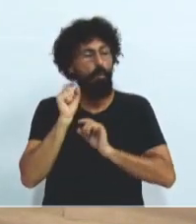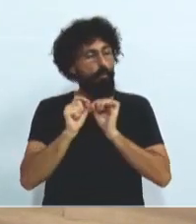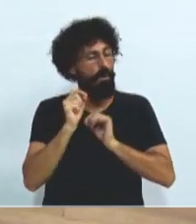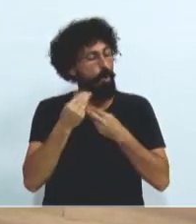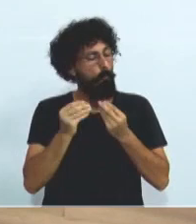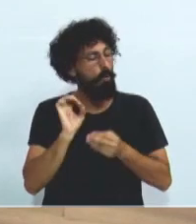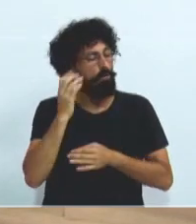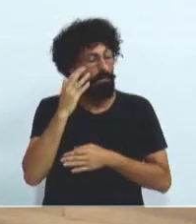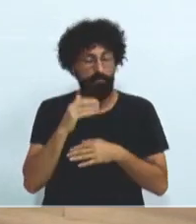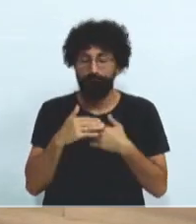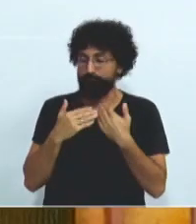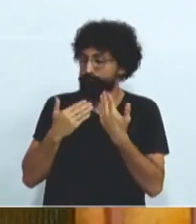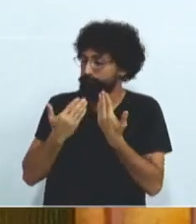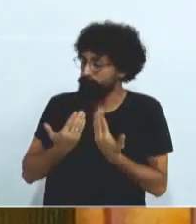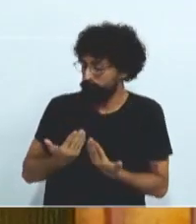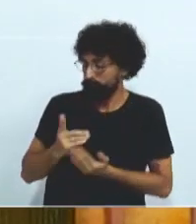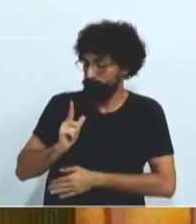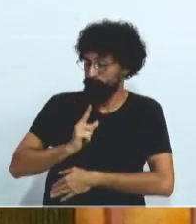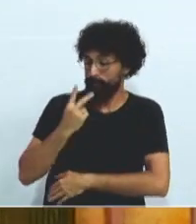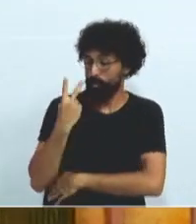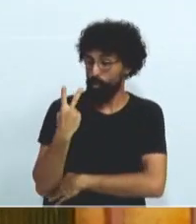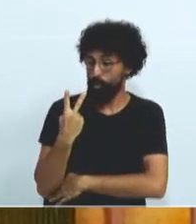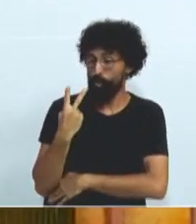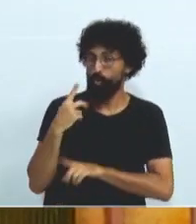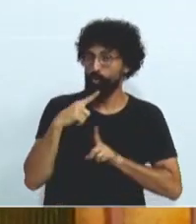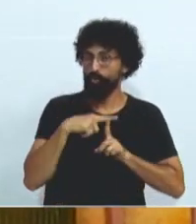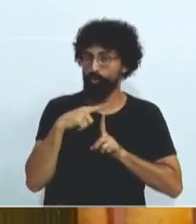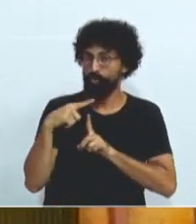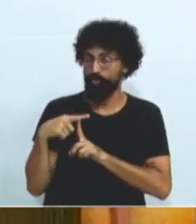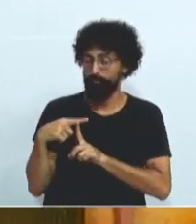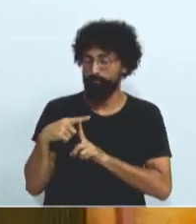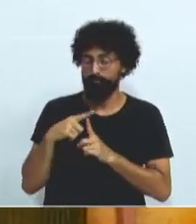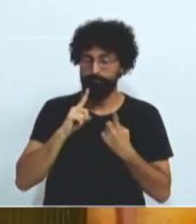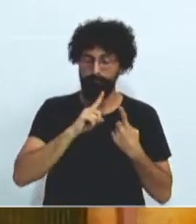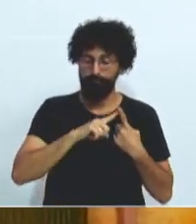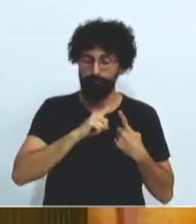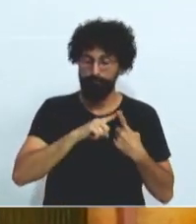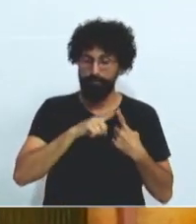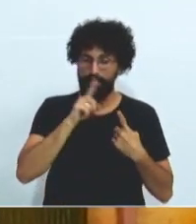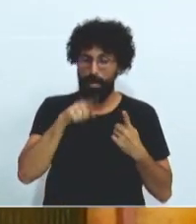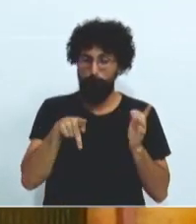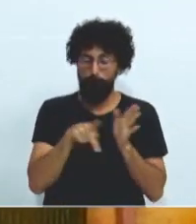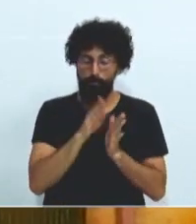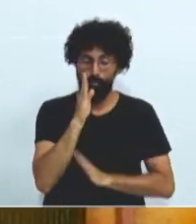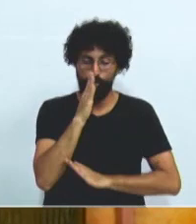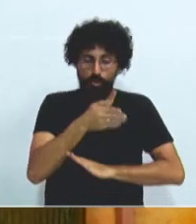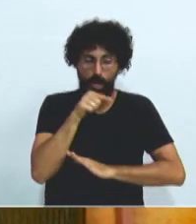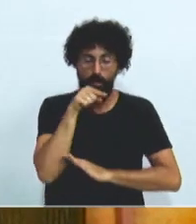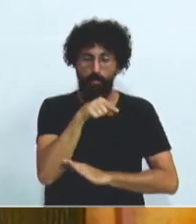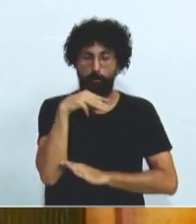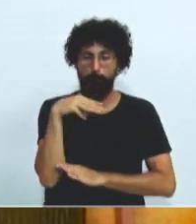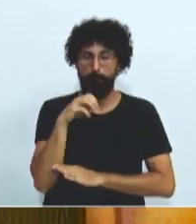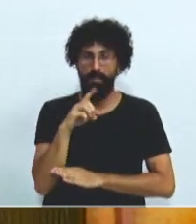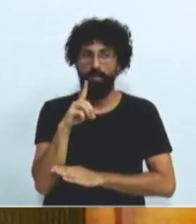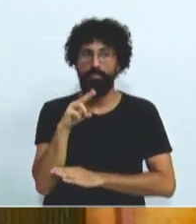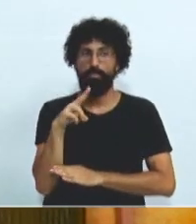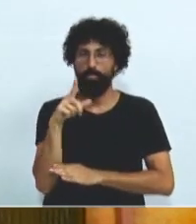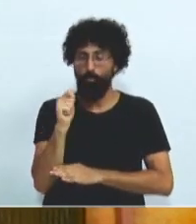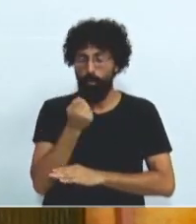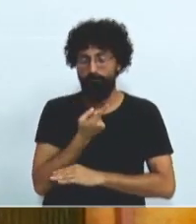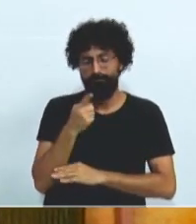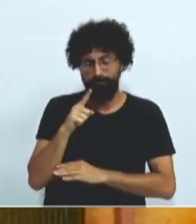óssea? Tem duas formas da doação, que é o transplante da retirada diretamente da medula óssea. Então, nesse é feito no centro